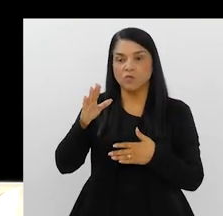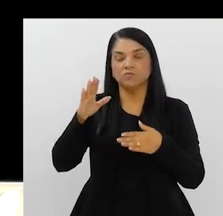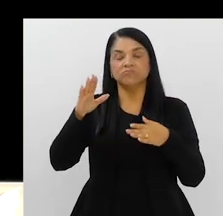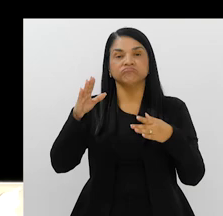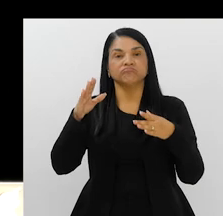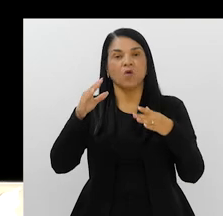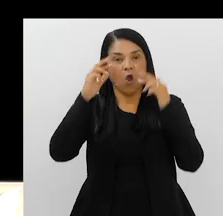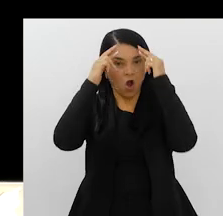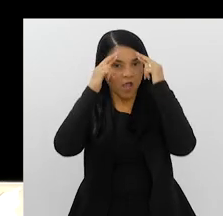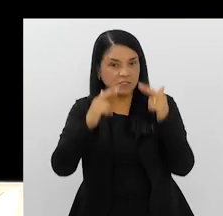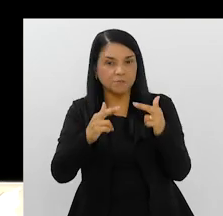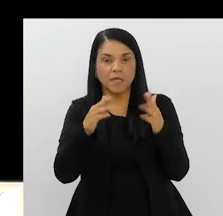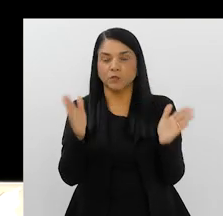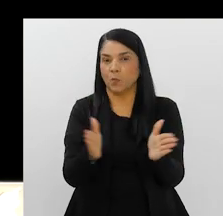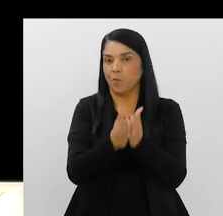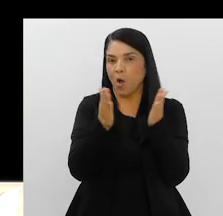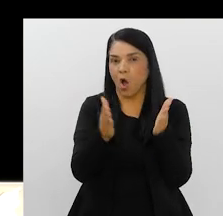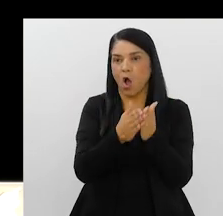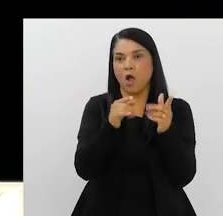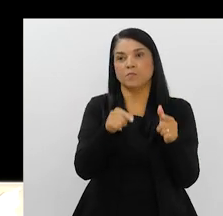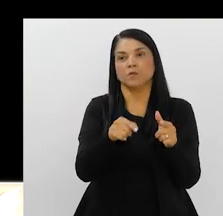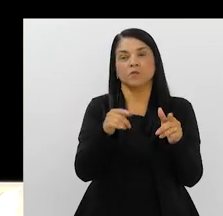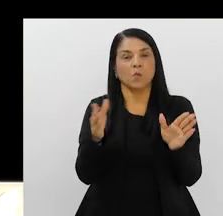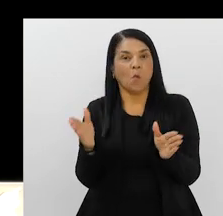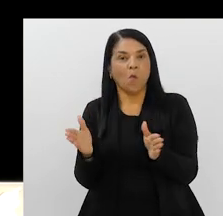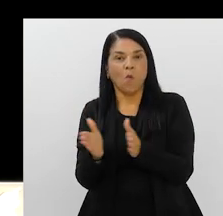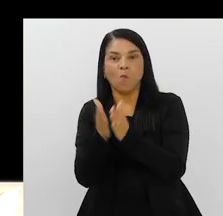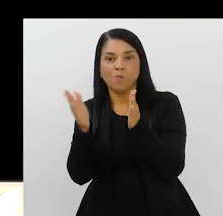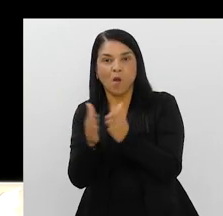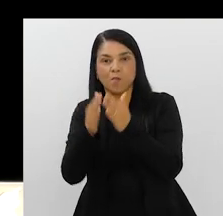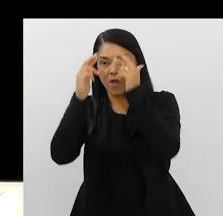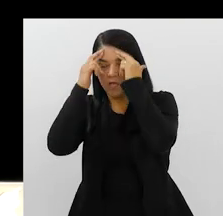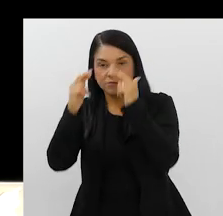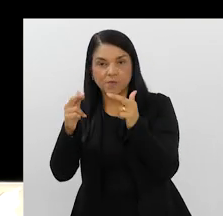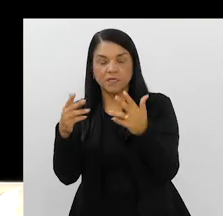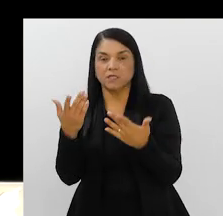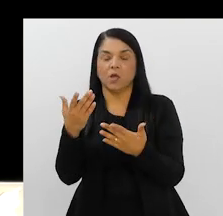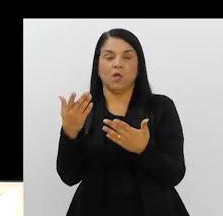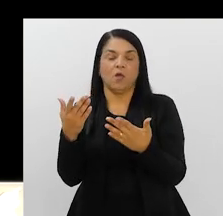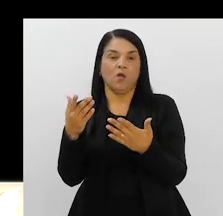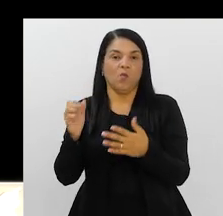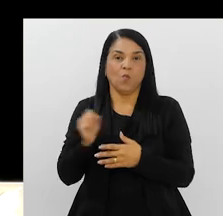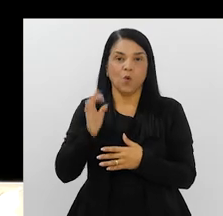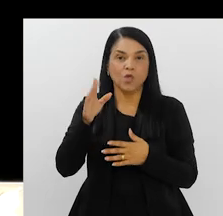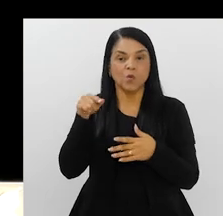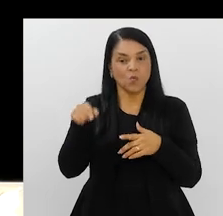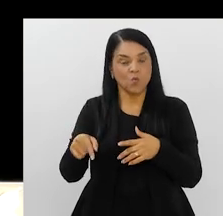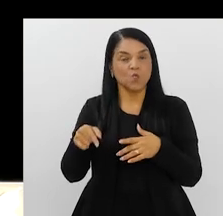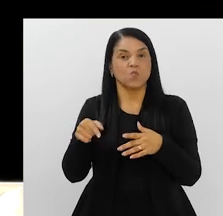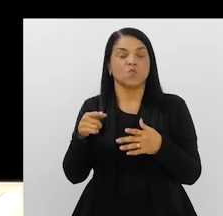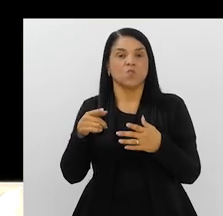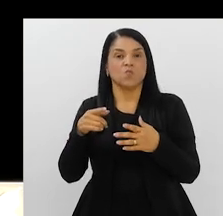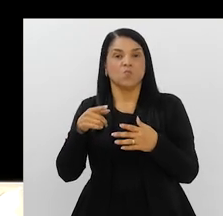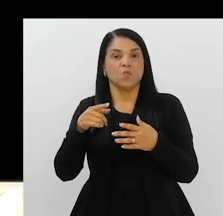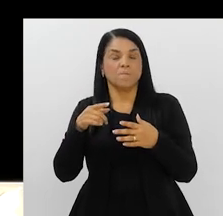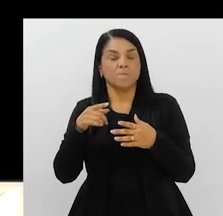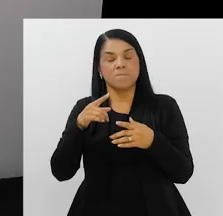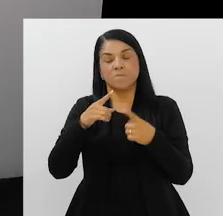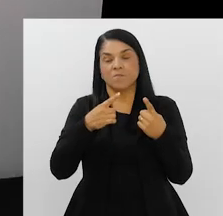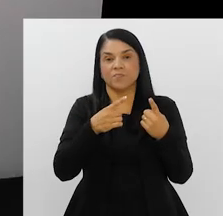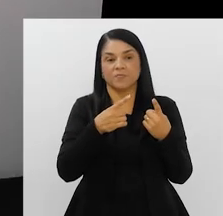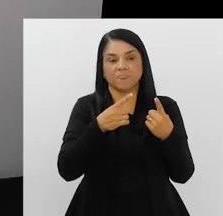de harmonia, que tem uma situação financeira diferente de um diretor de empresa, ele ali manda no diretor de exatamente